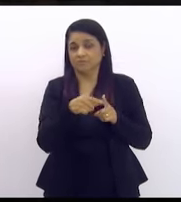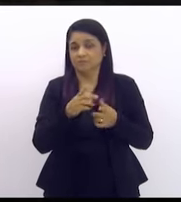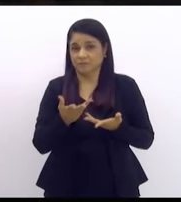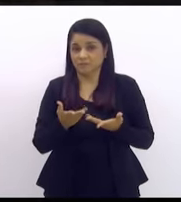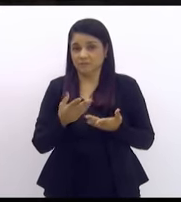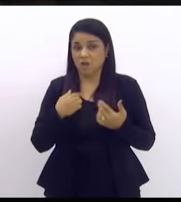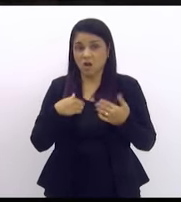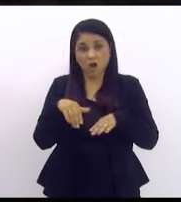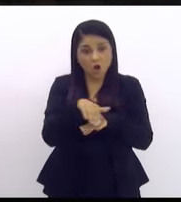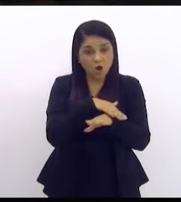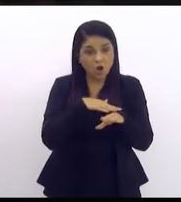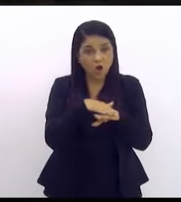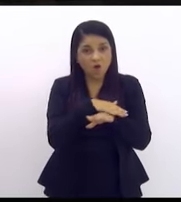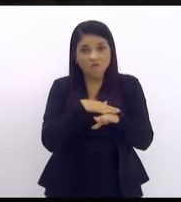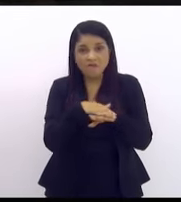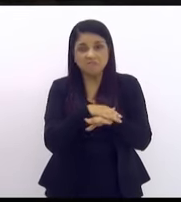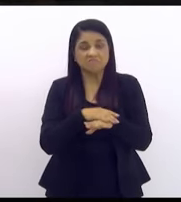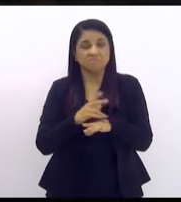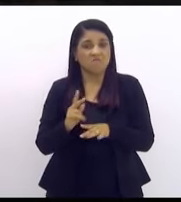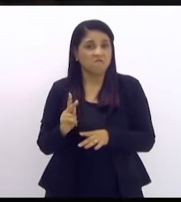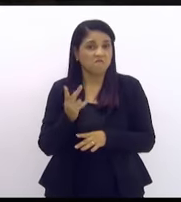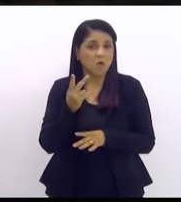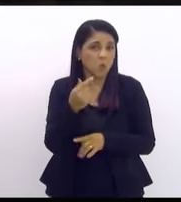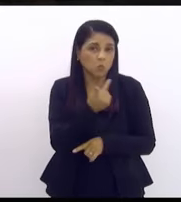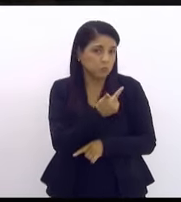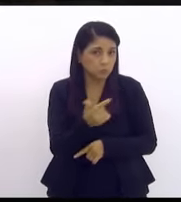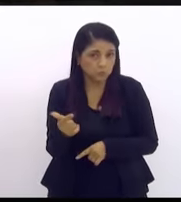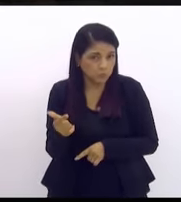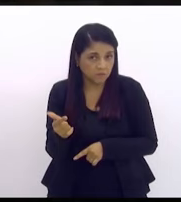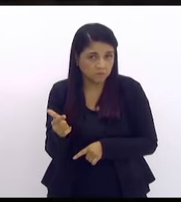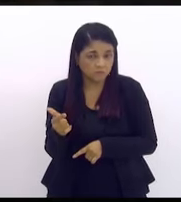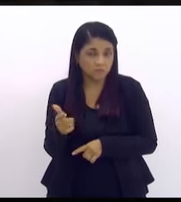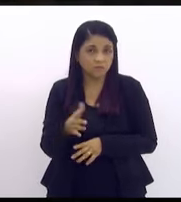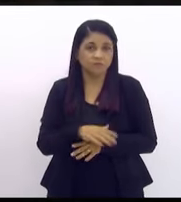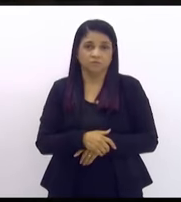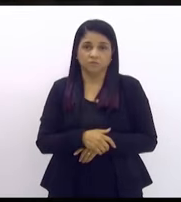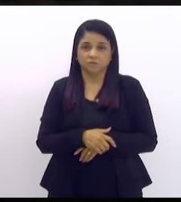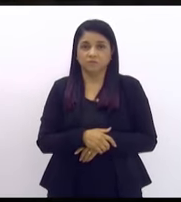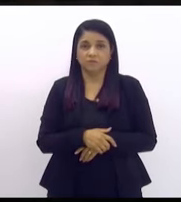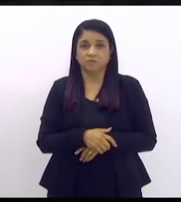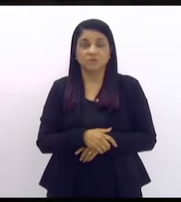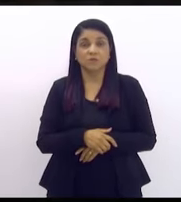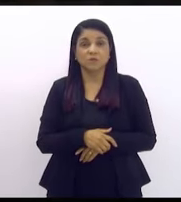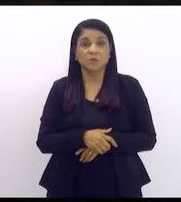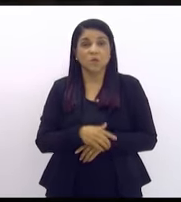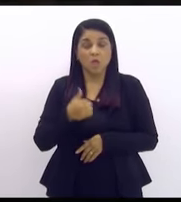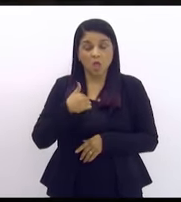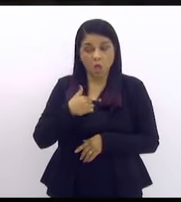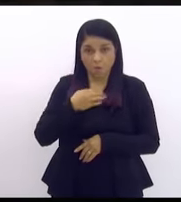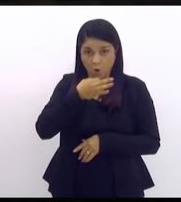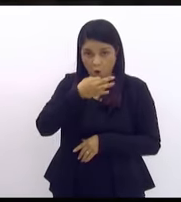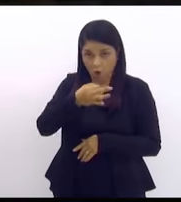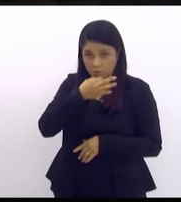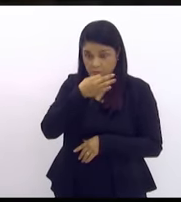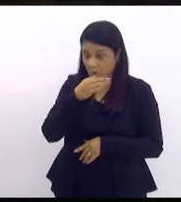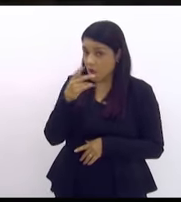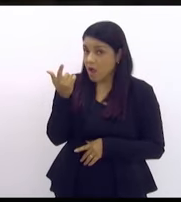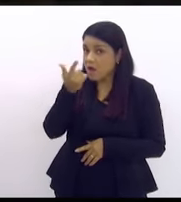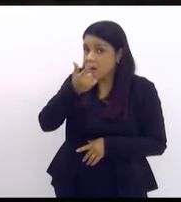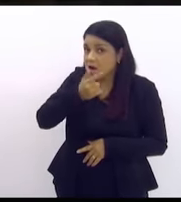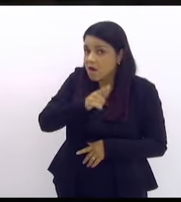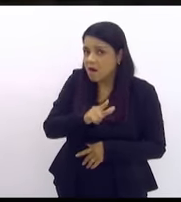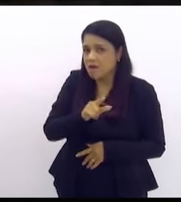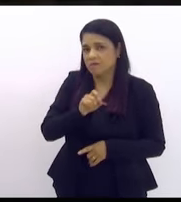uma conversa de pouca valorização sobre isso, quando eu acho que é um grande ganho, porque